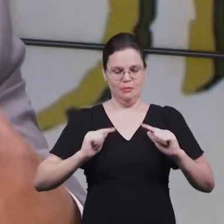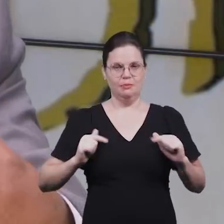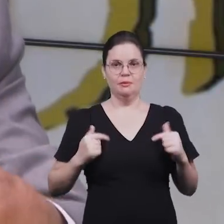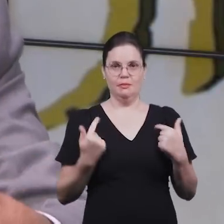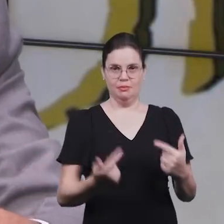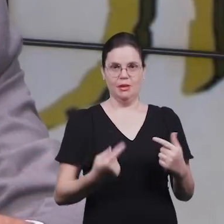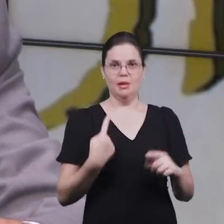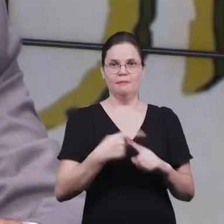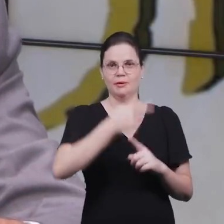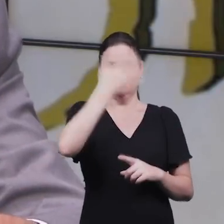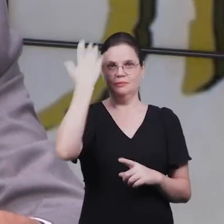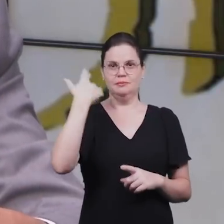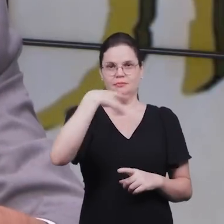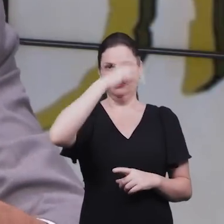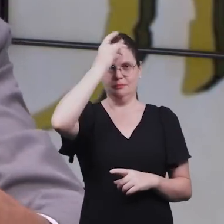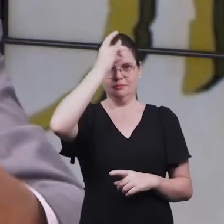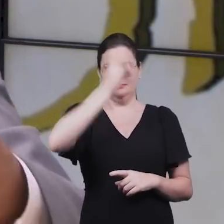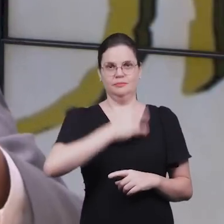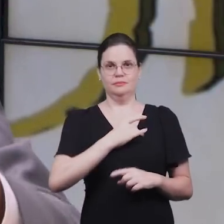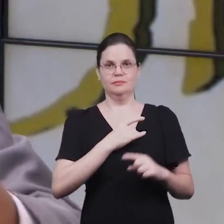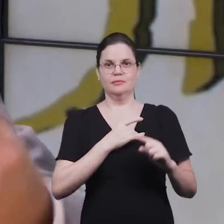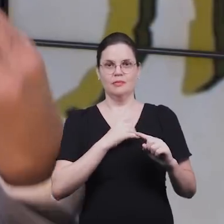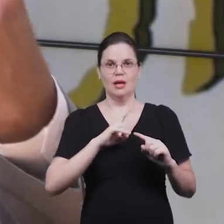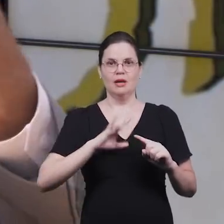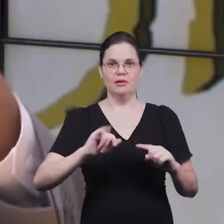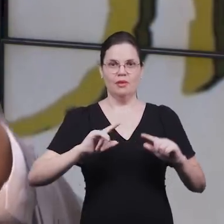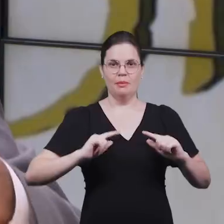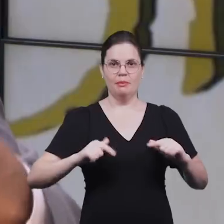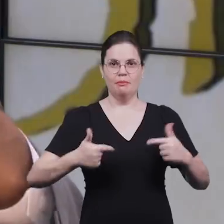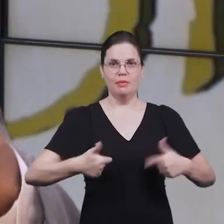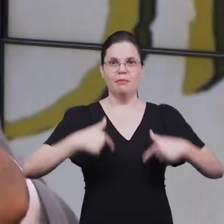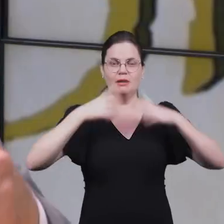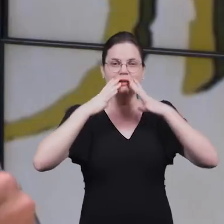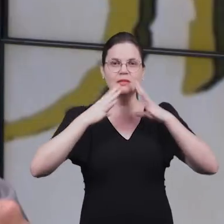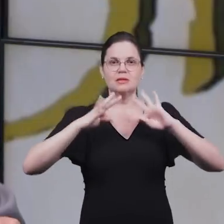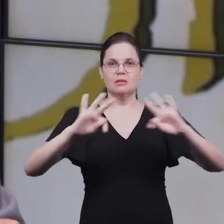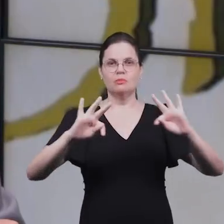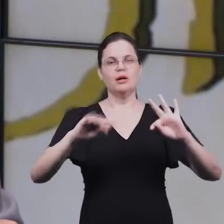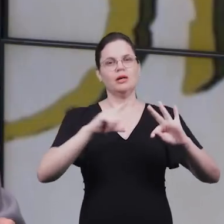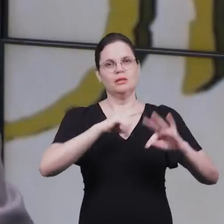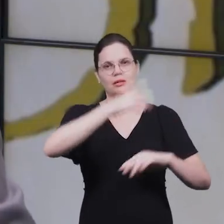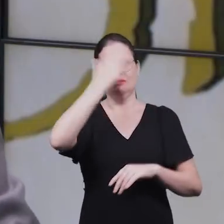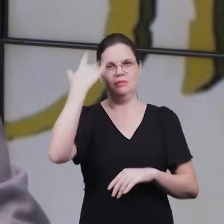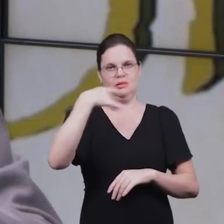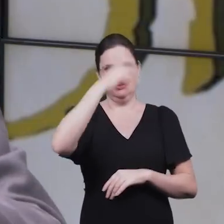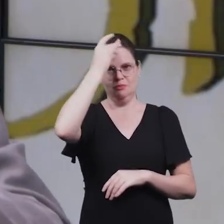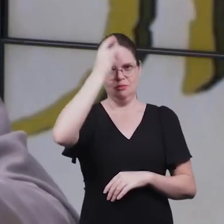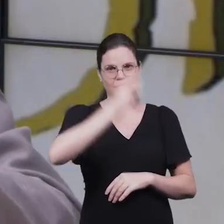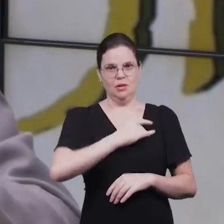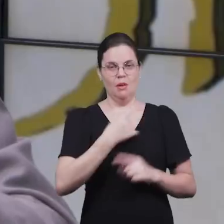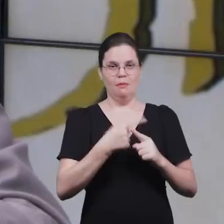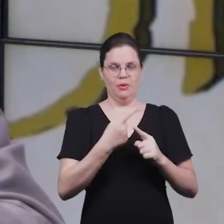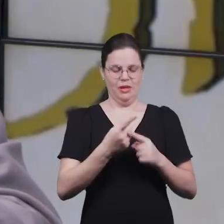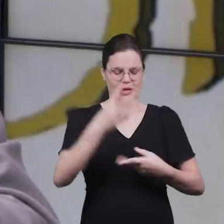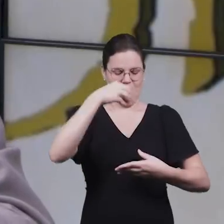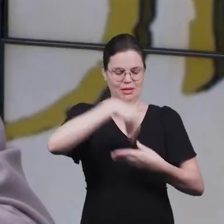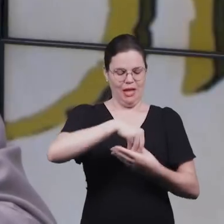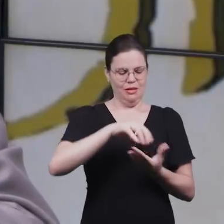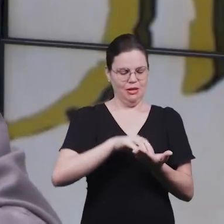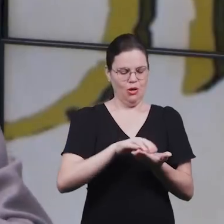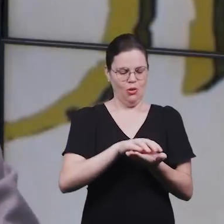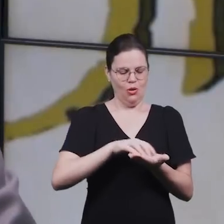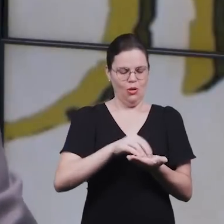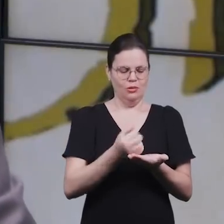recebe a bênção do Espírito Santo e ela vai ter evidências que foi batizado com o Espírito Santo. Porque o óleo é interno, é